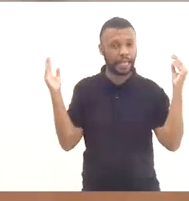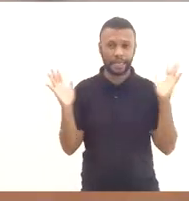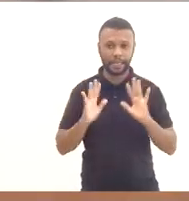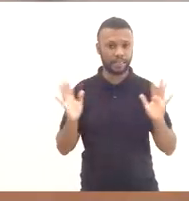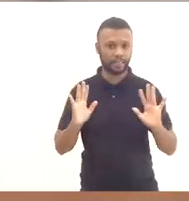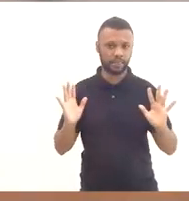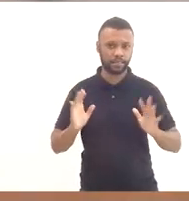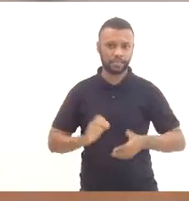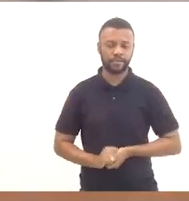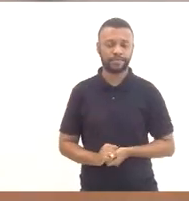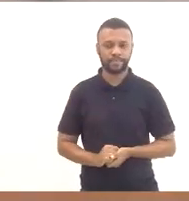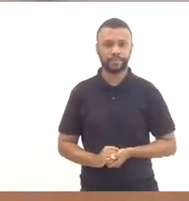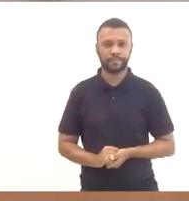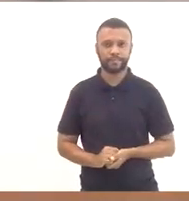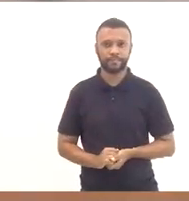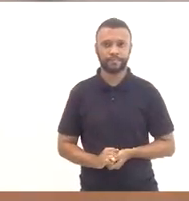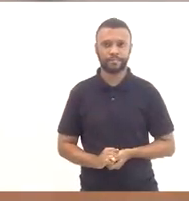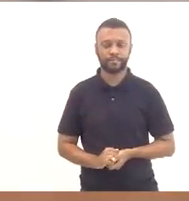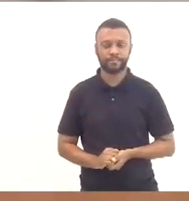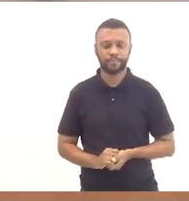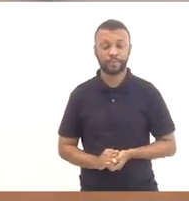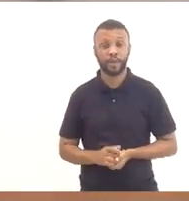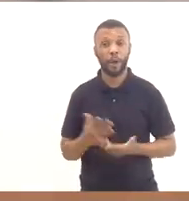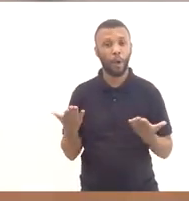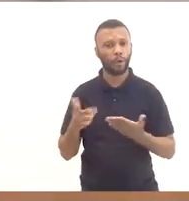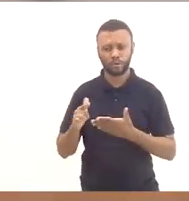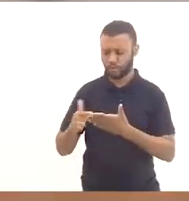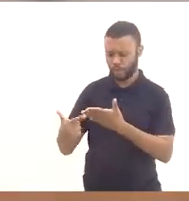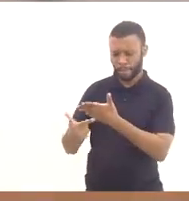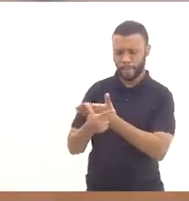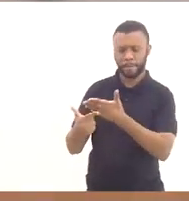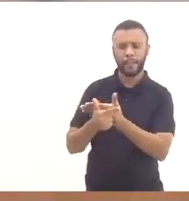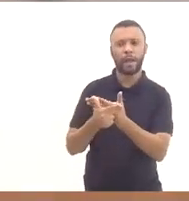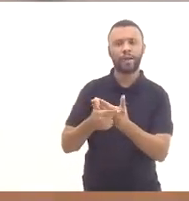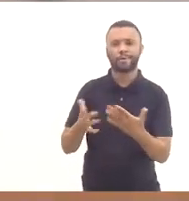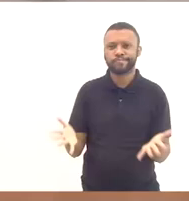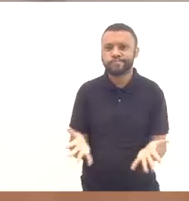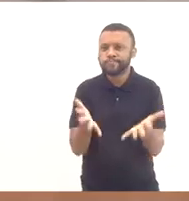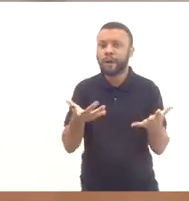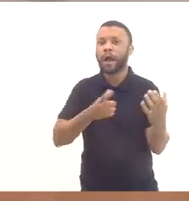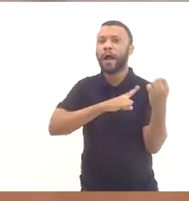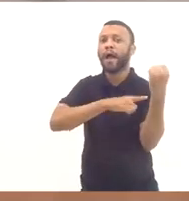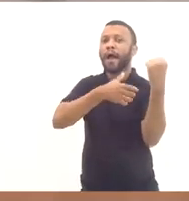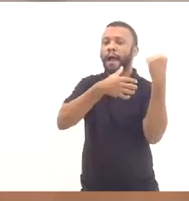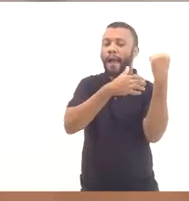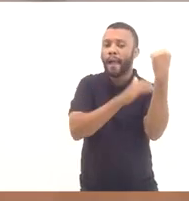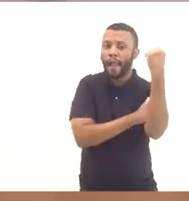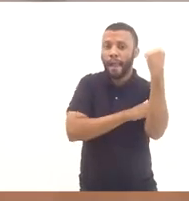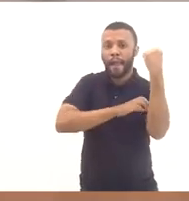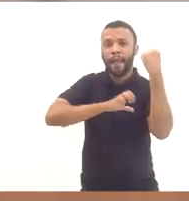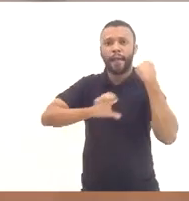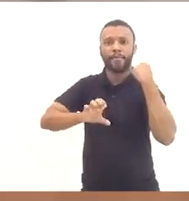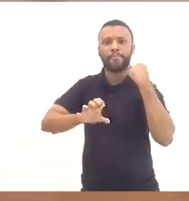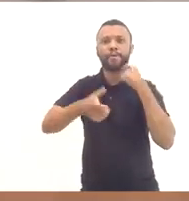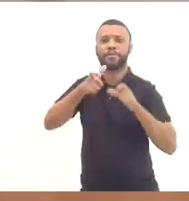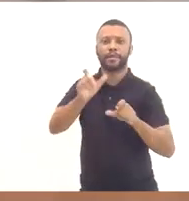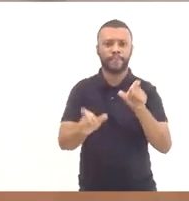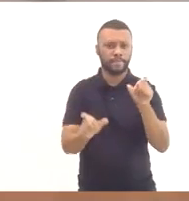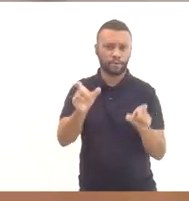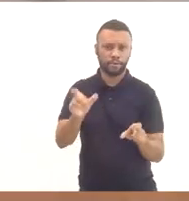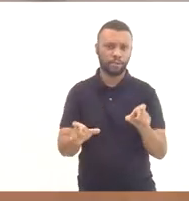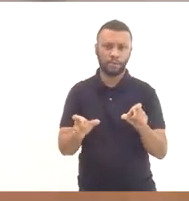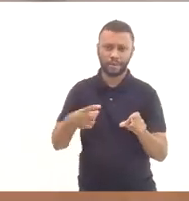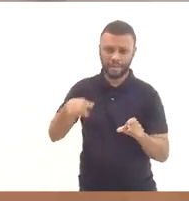nós temos hoje o nosso papel de empoderar pessoas porque pessoas empoderados